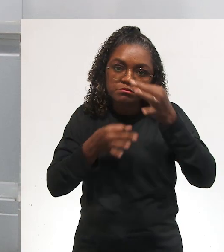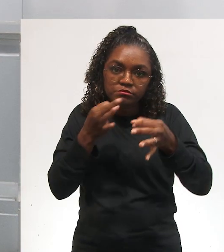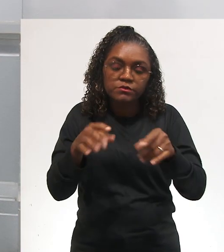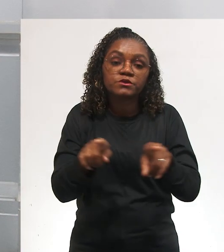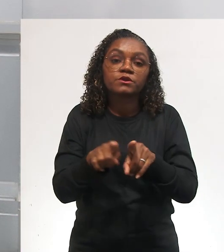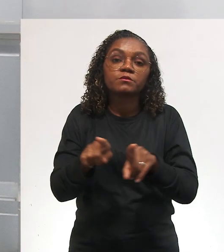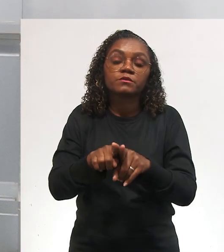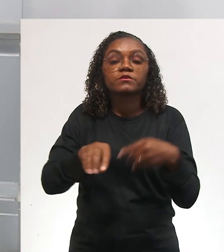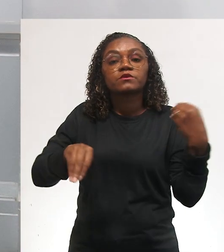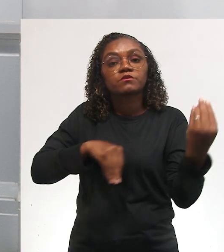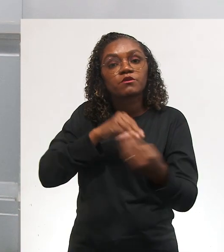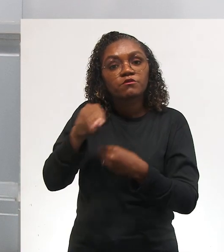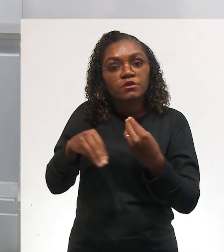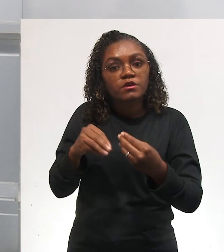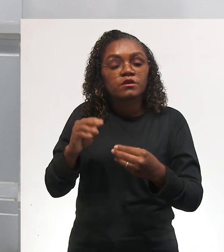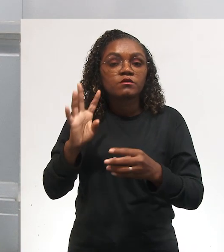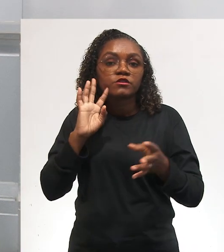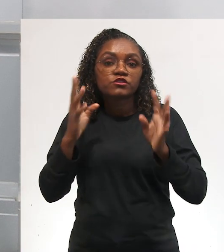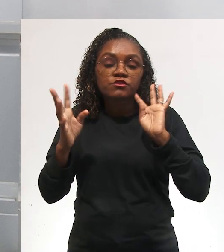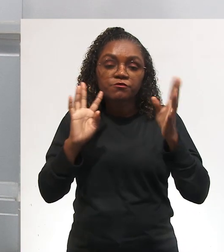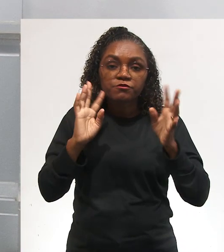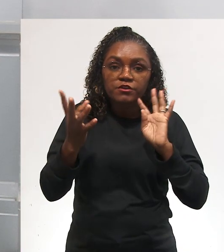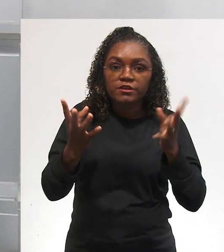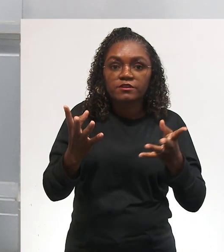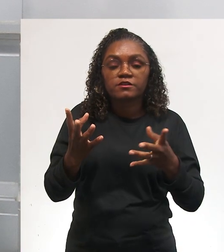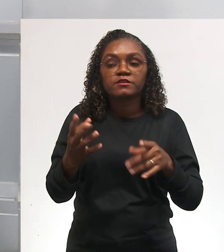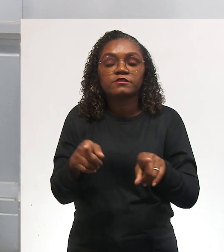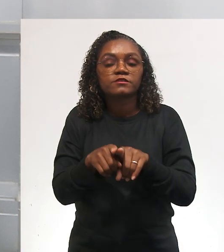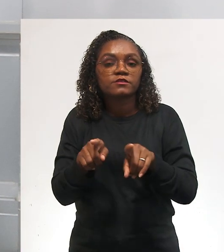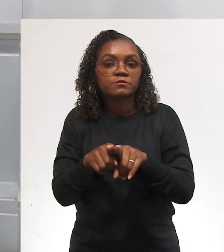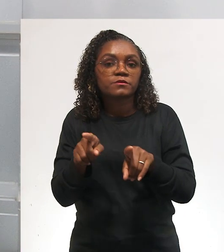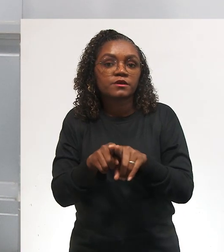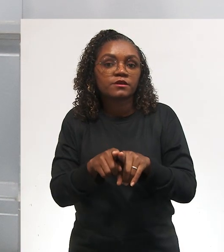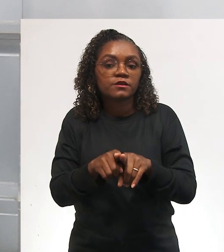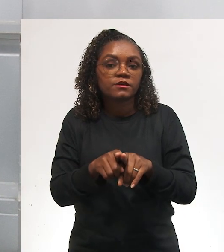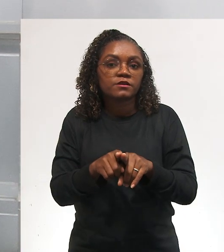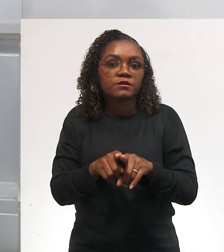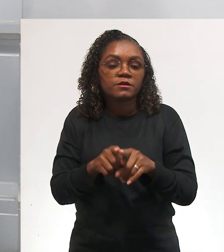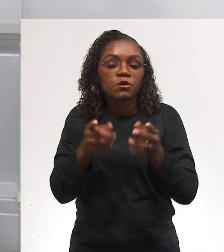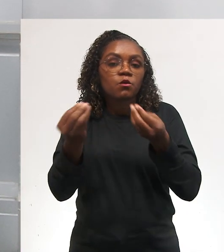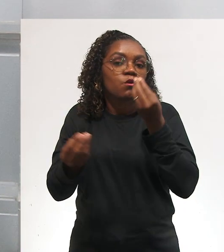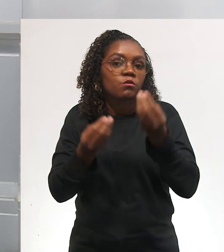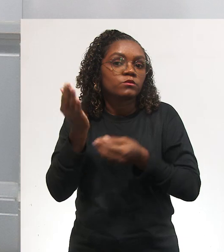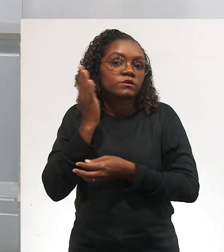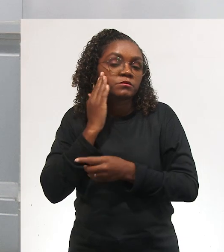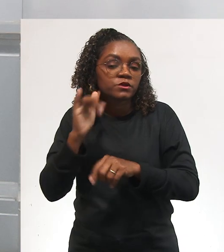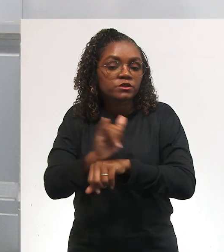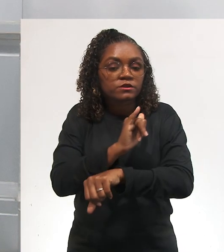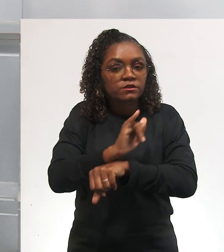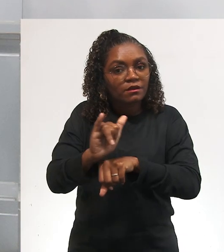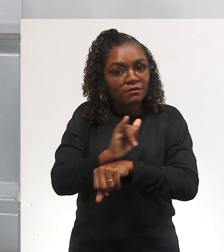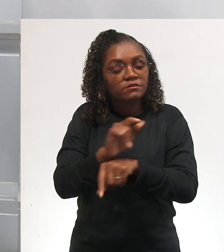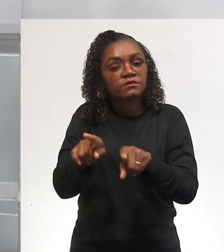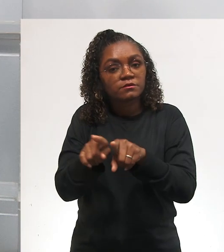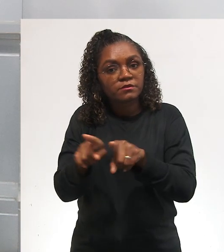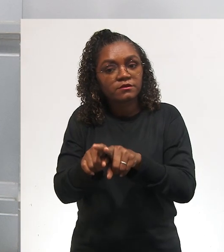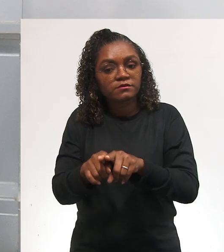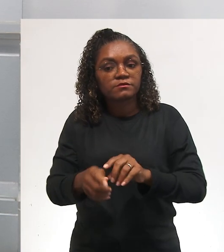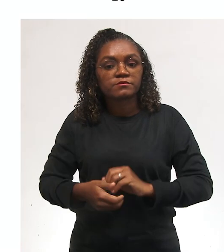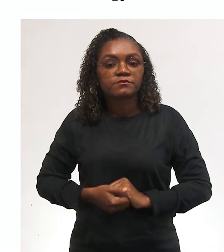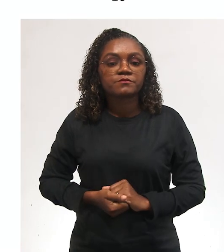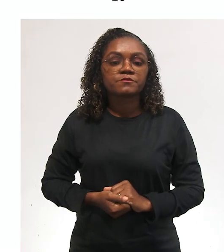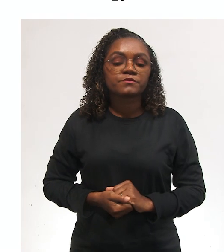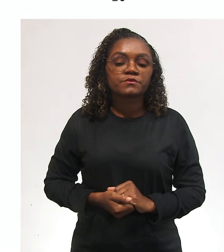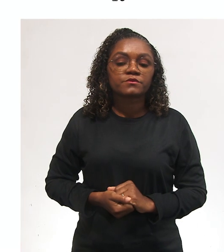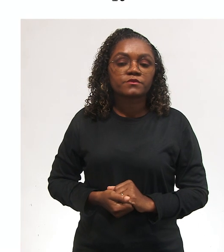se envolver com as soluções, com a busca de resolução de problema dentro das organizações,